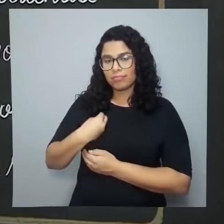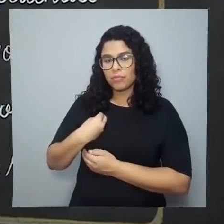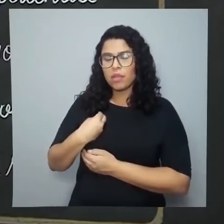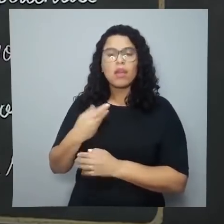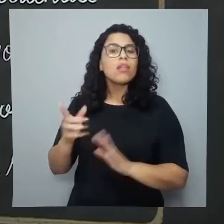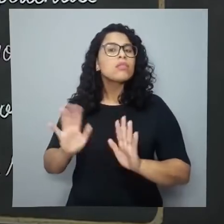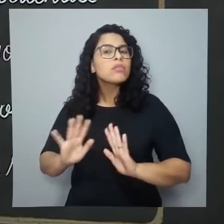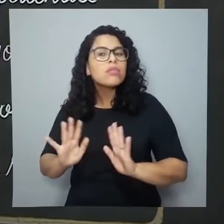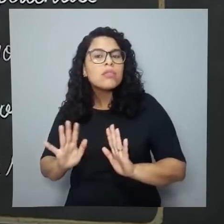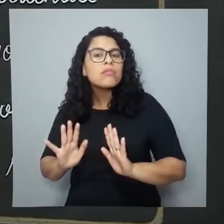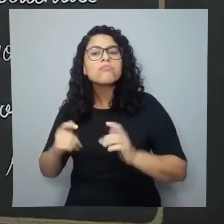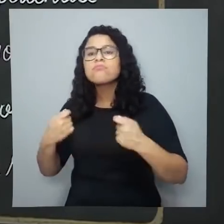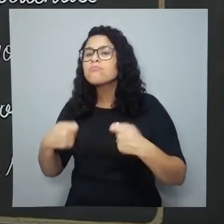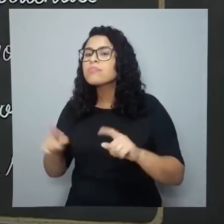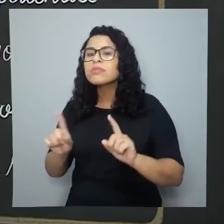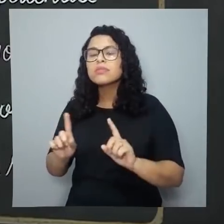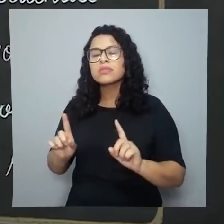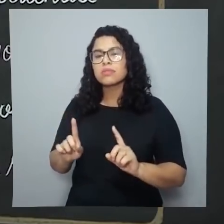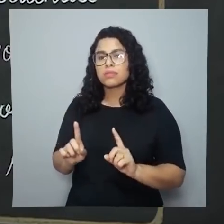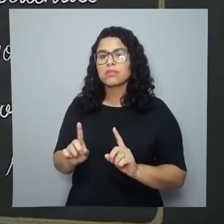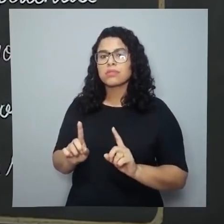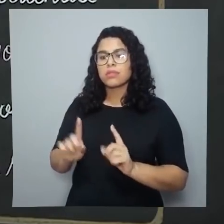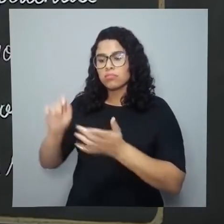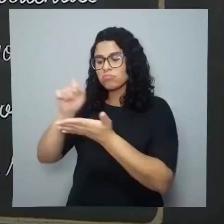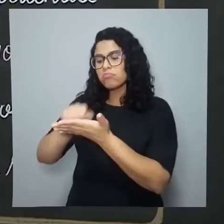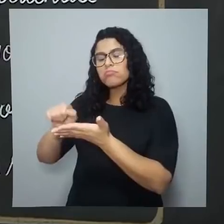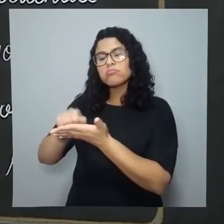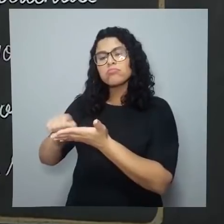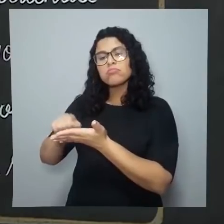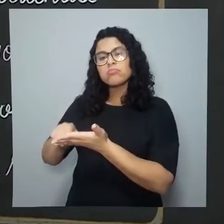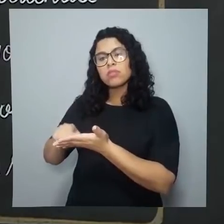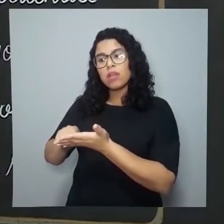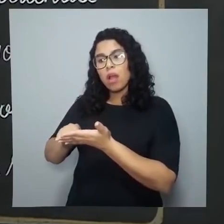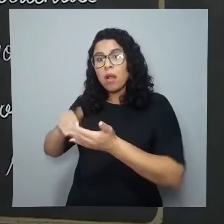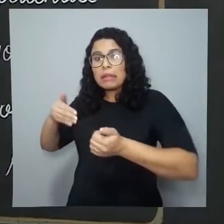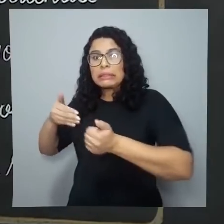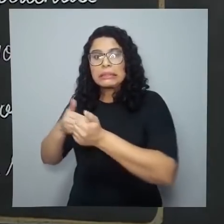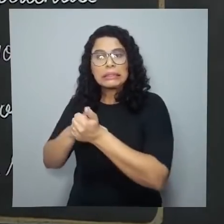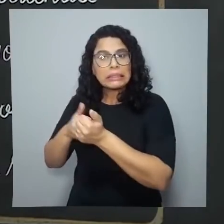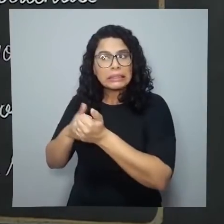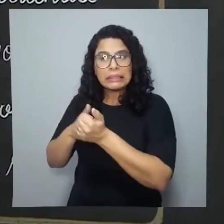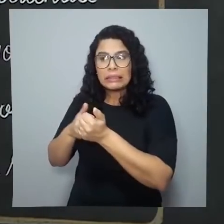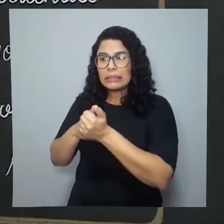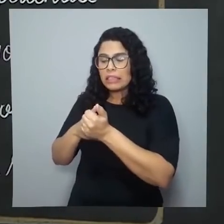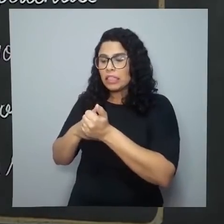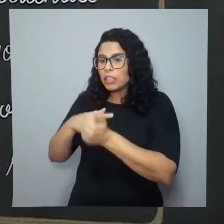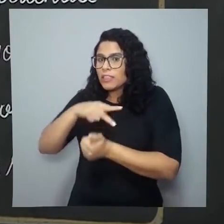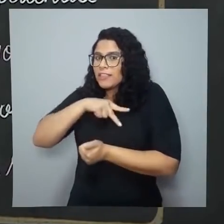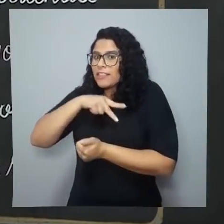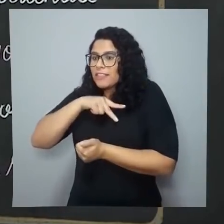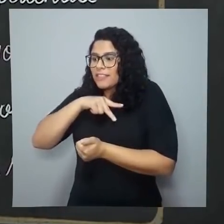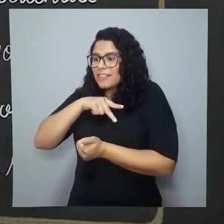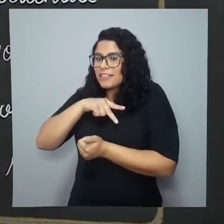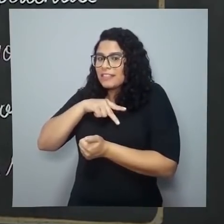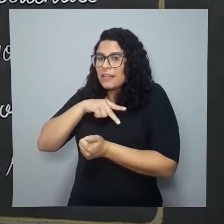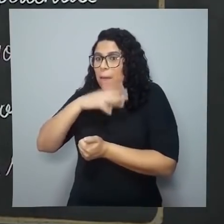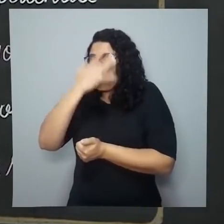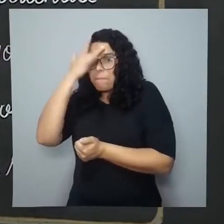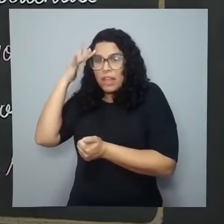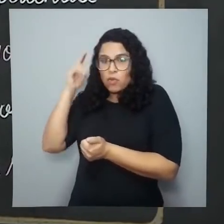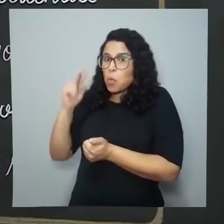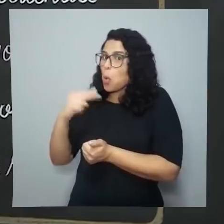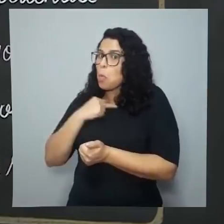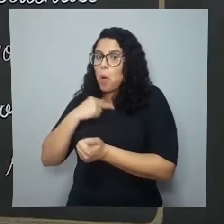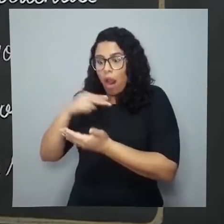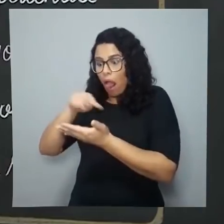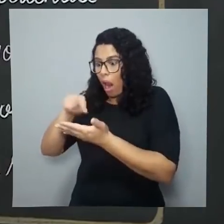Não necessariamente esse relato ele vai ter um caráter confidencial, um caráter íntimo, secreto, não. No